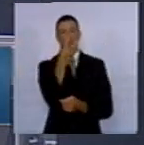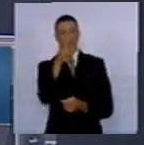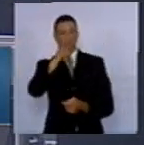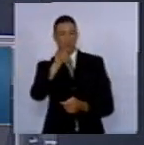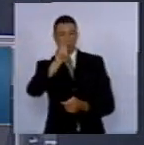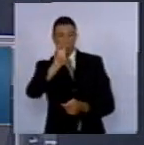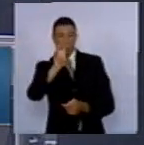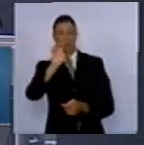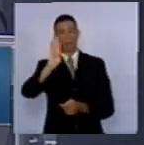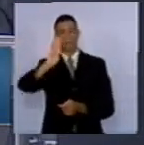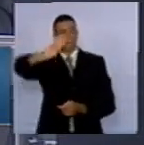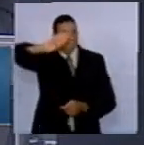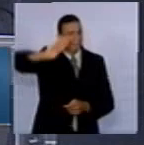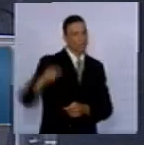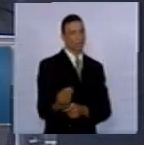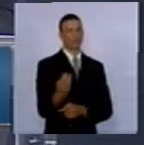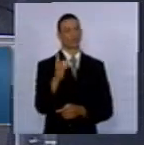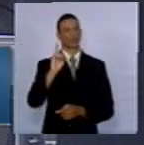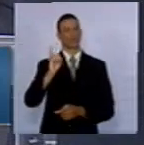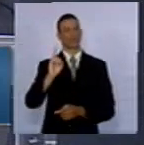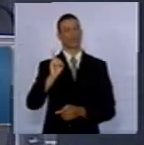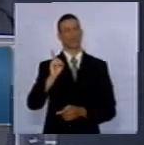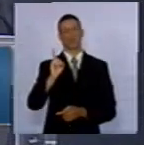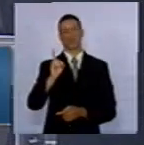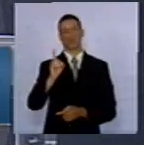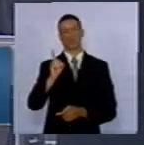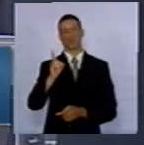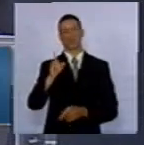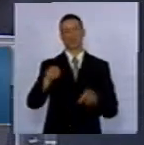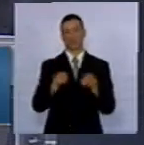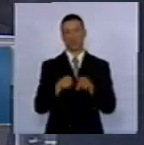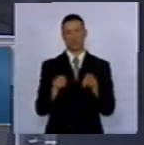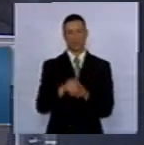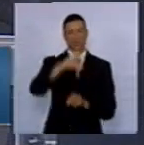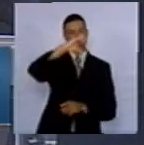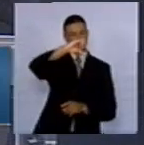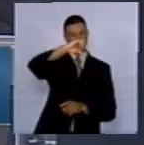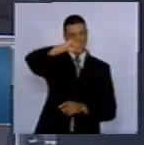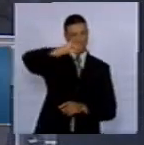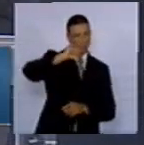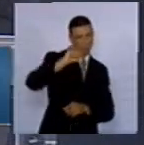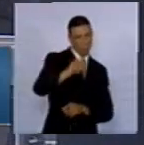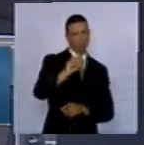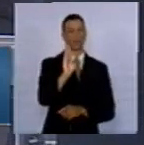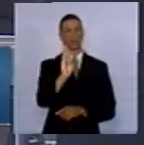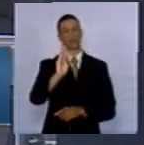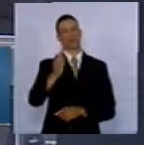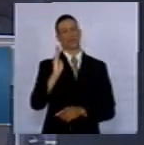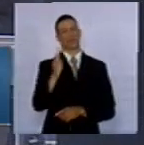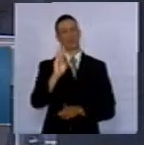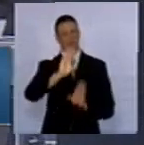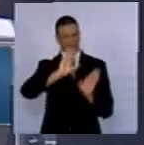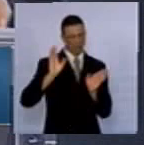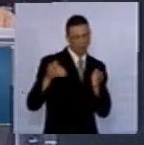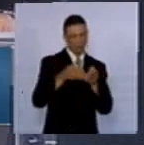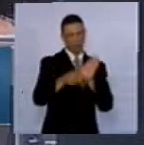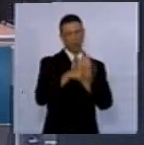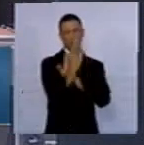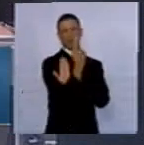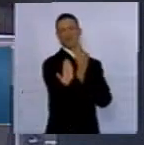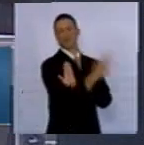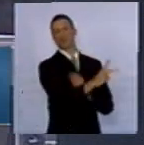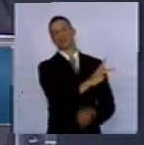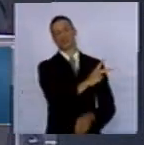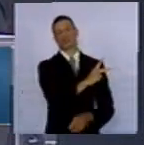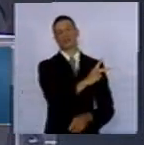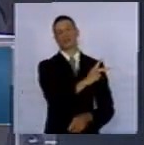Dólares e importam um ponto 9 Bilhões de Dólares é um mercado quase fechado e é